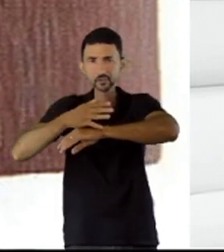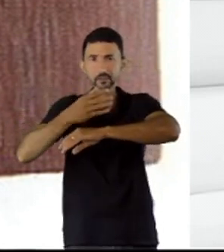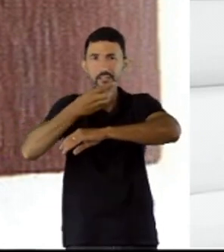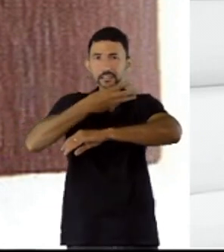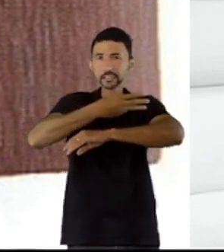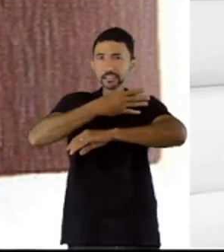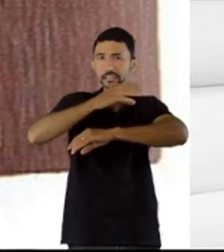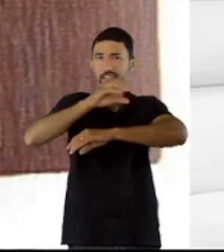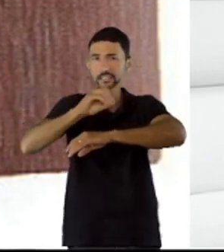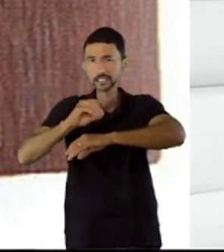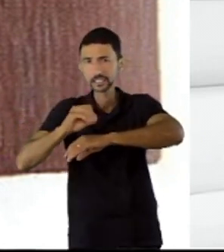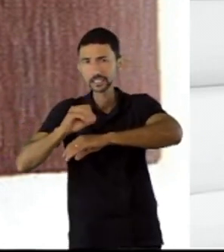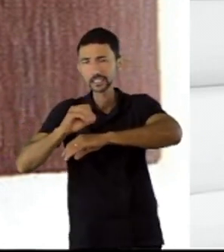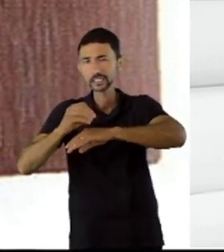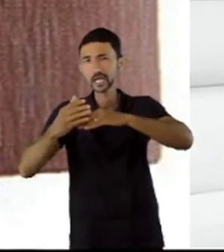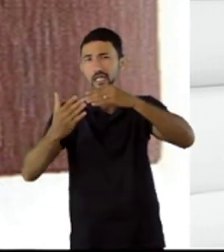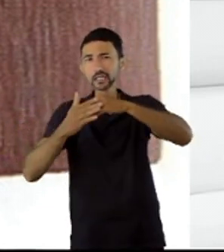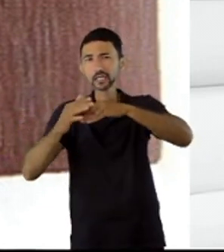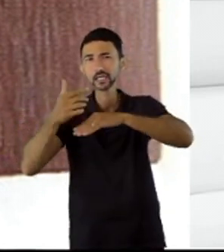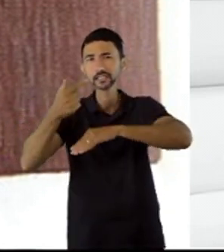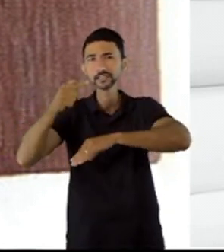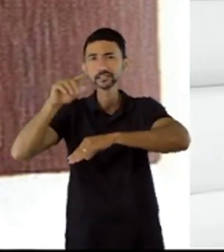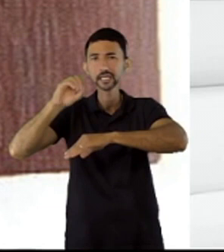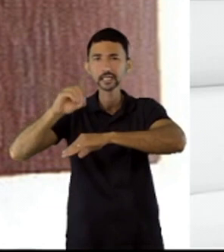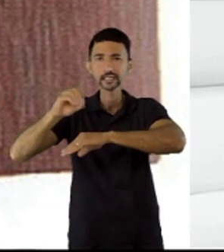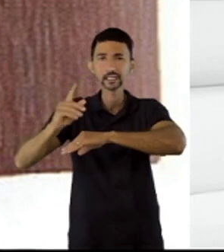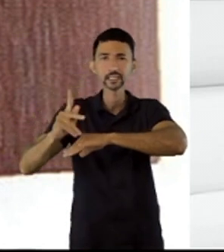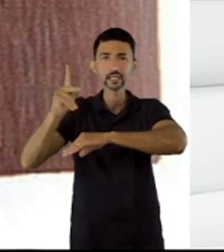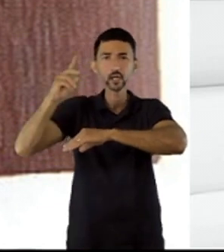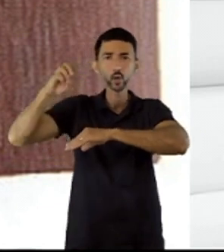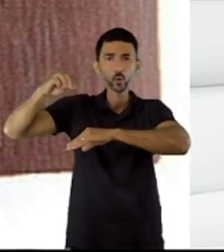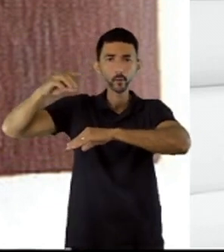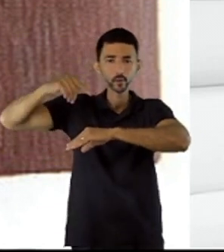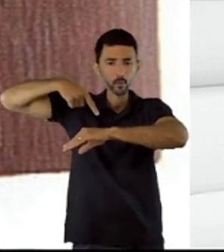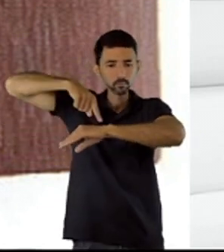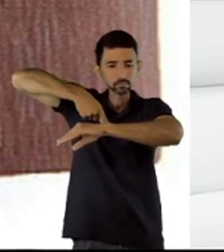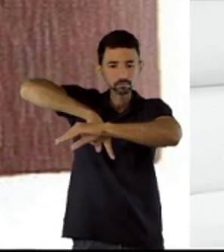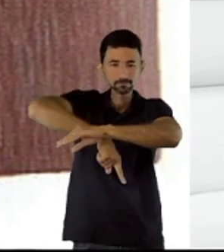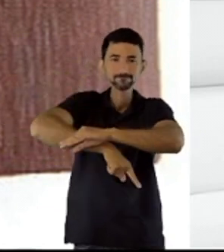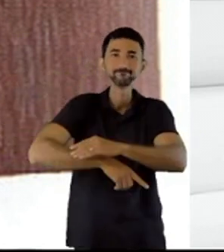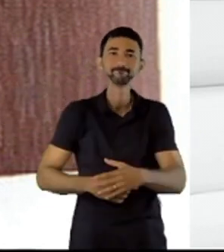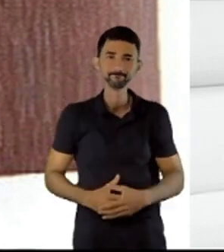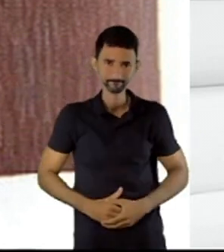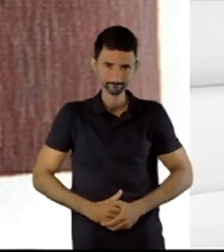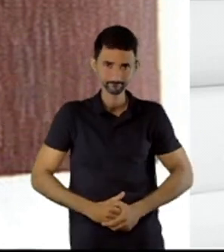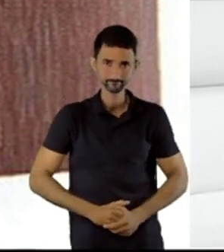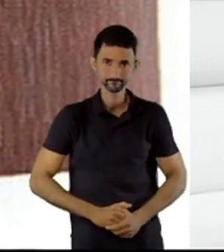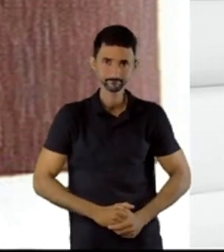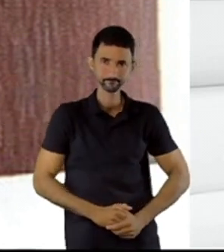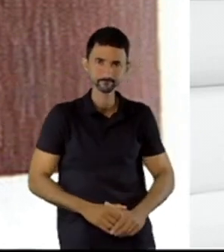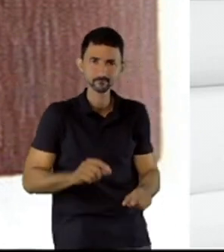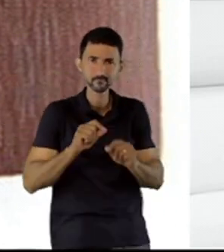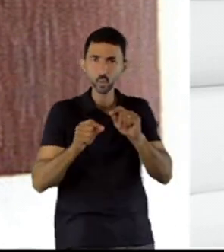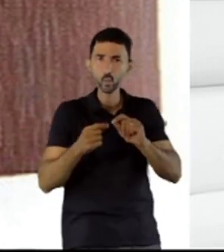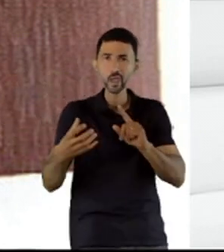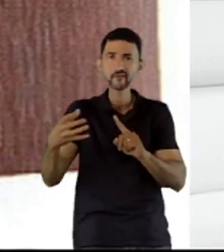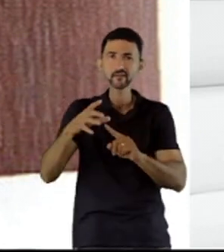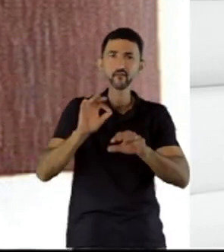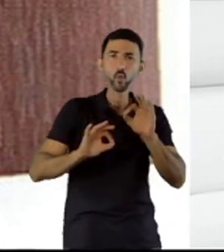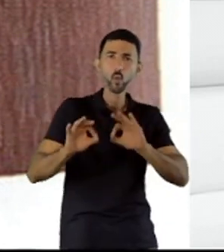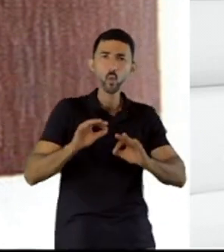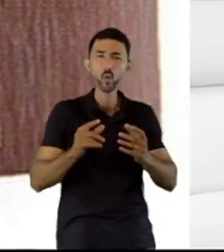aproximadamente até 70 quilômetros de profundidade, tudo bem? Isso vai interferir em outras